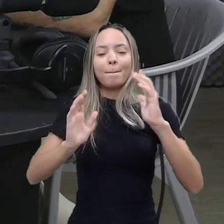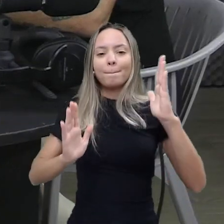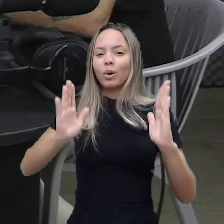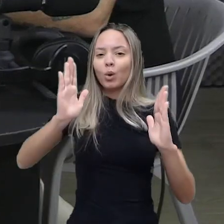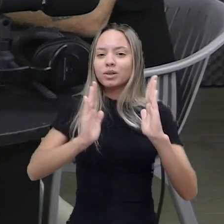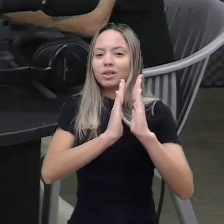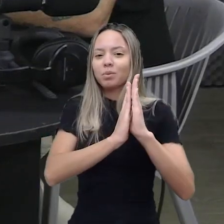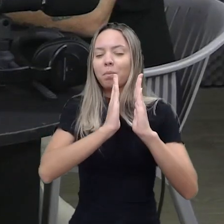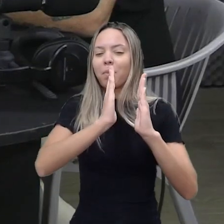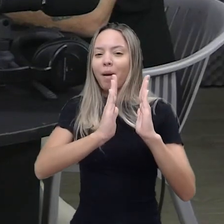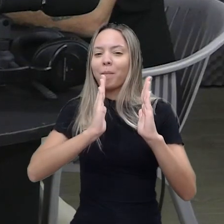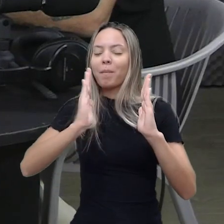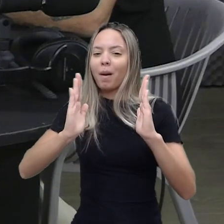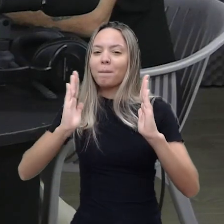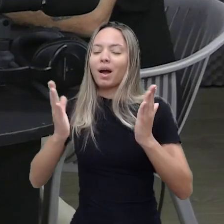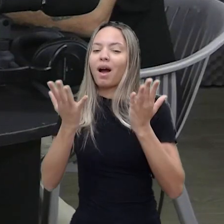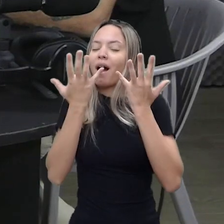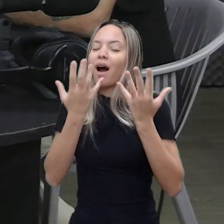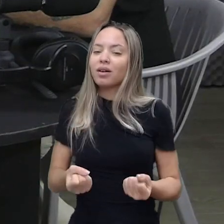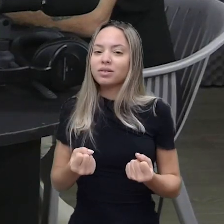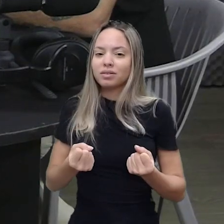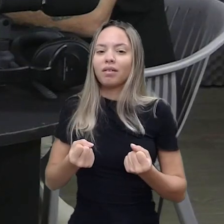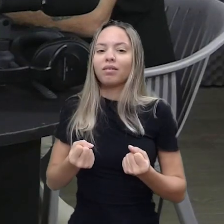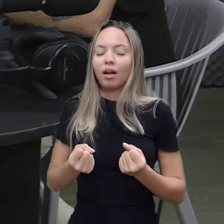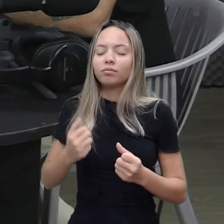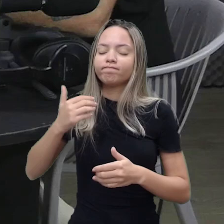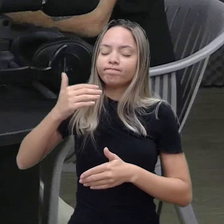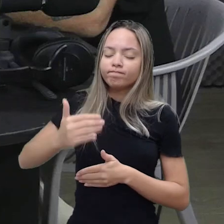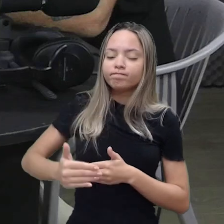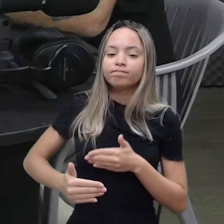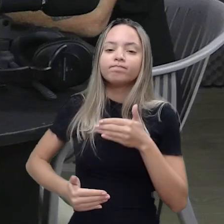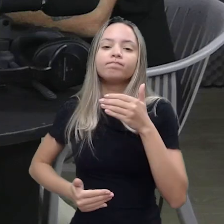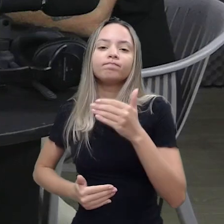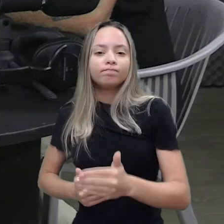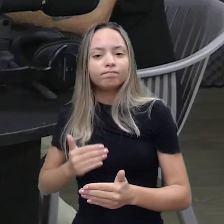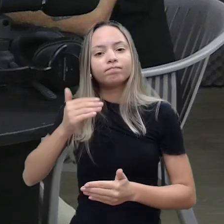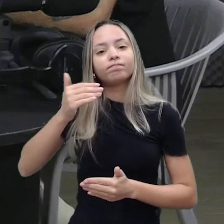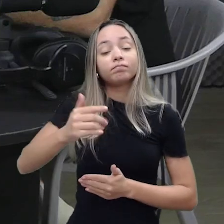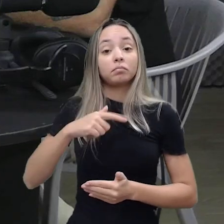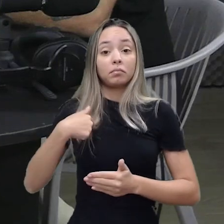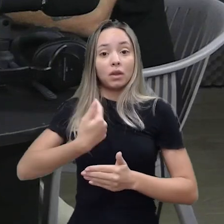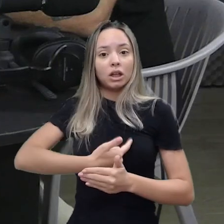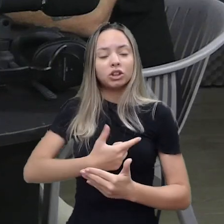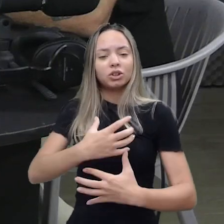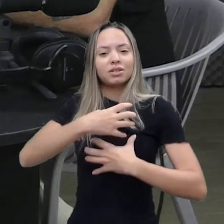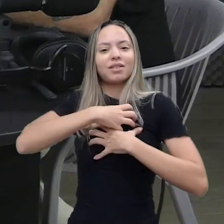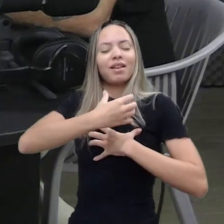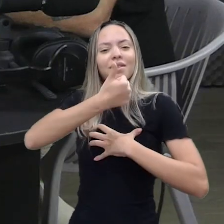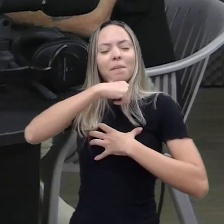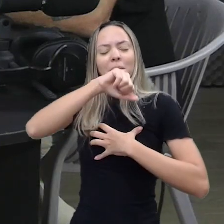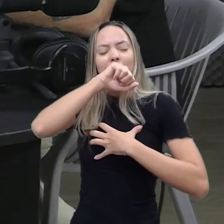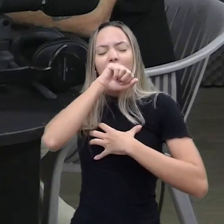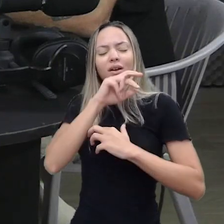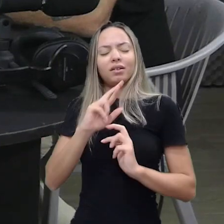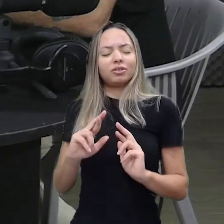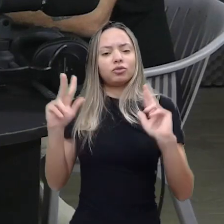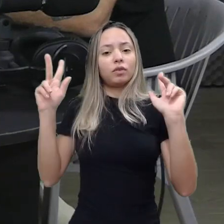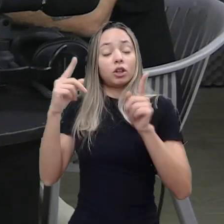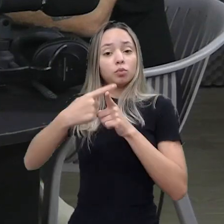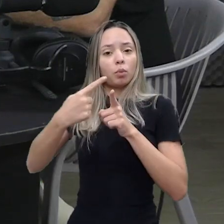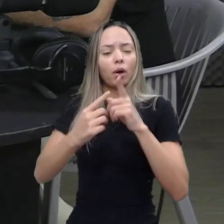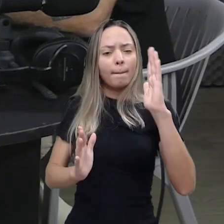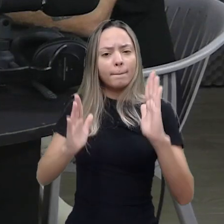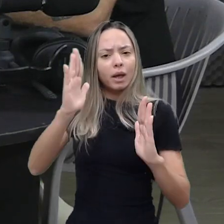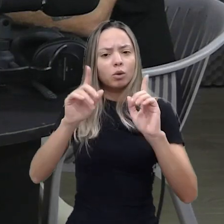aceitação. E aí você começa a se ver no maternar diferente. Porque no meu caso, desde a gestação,